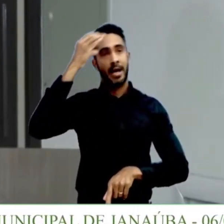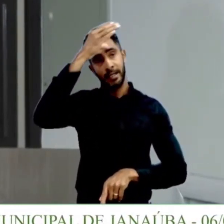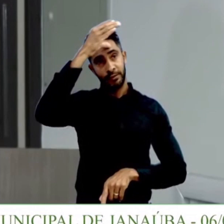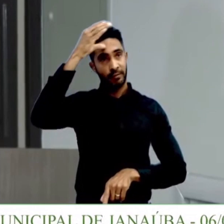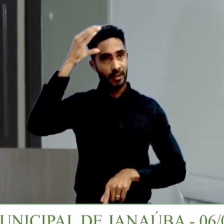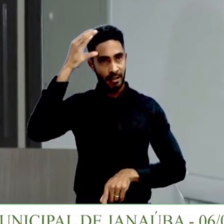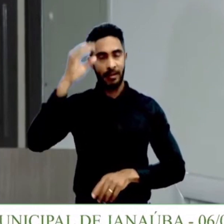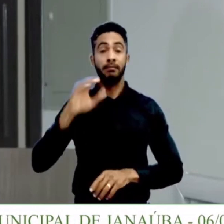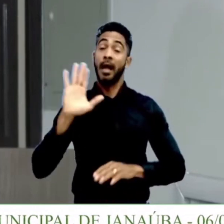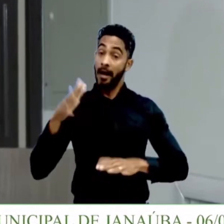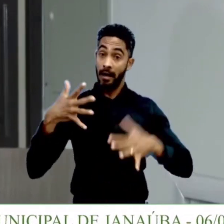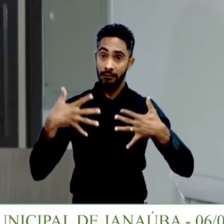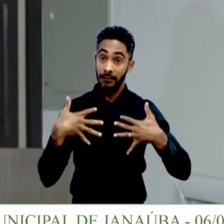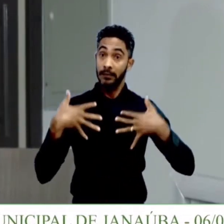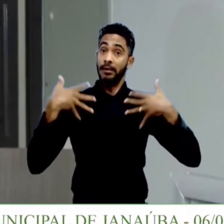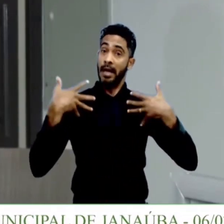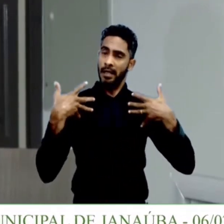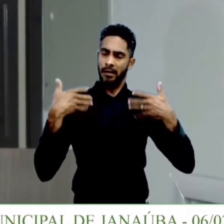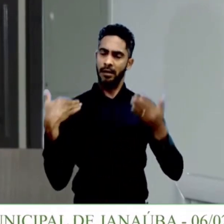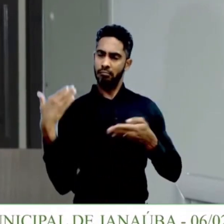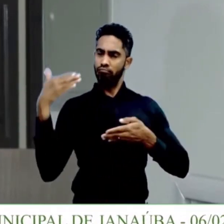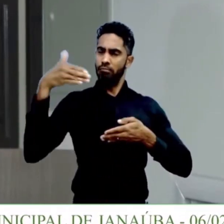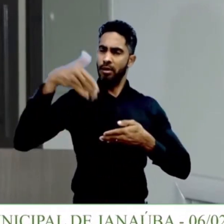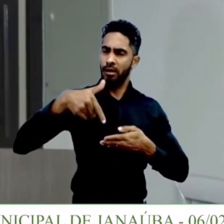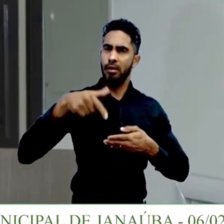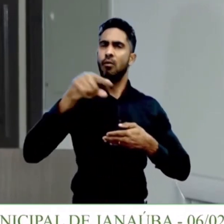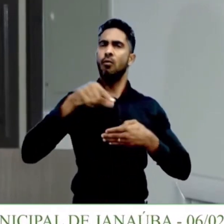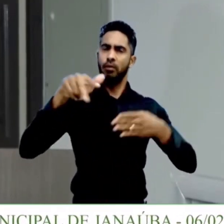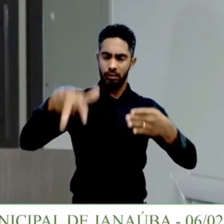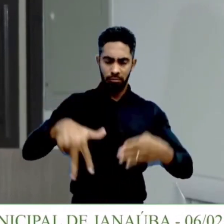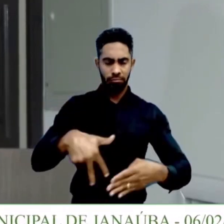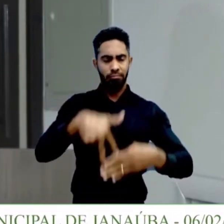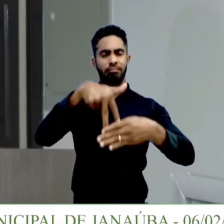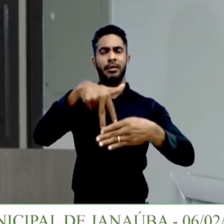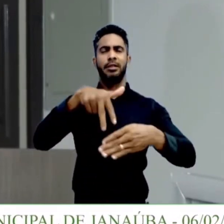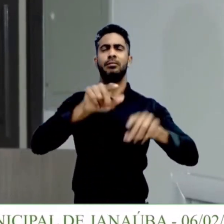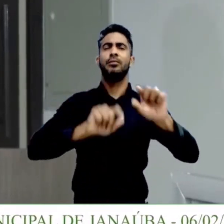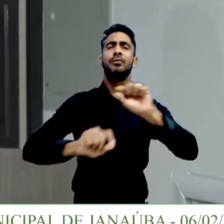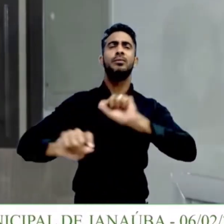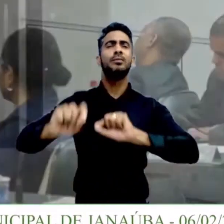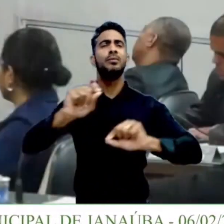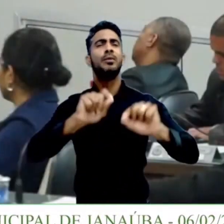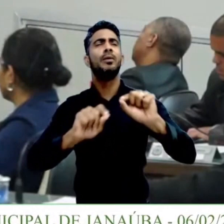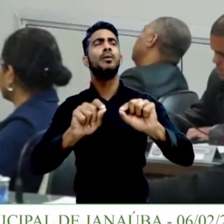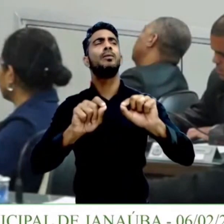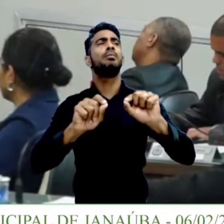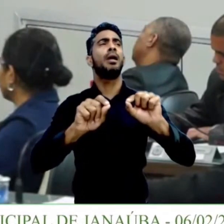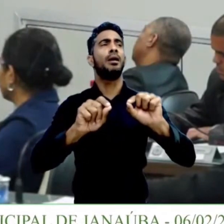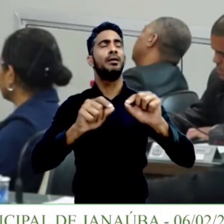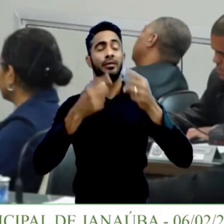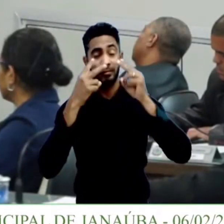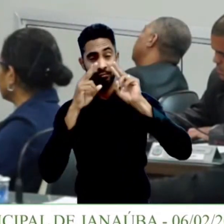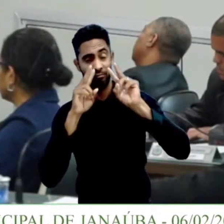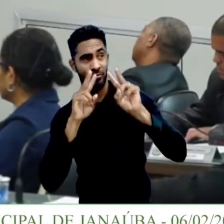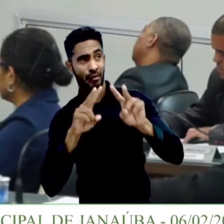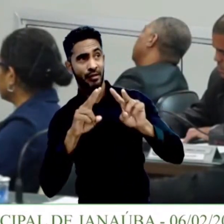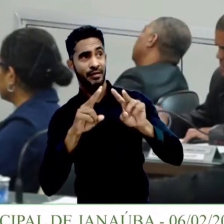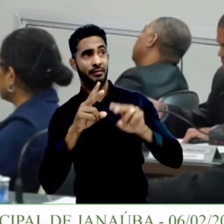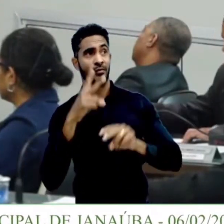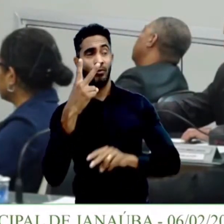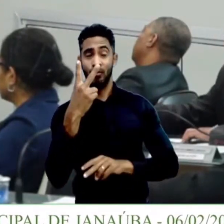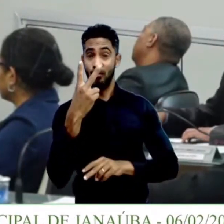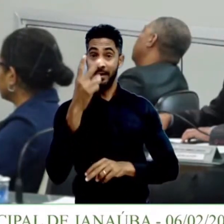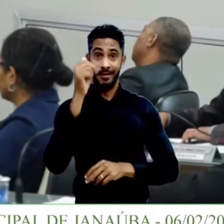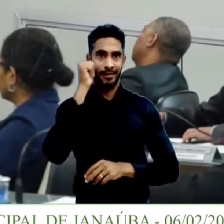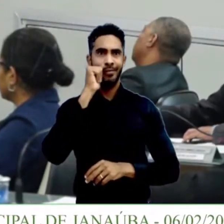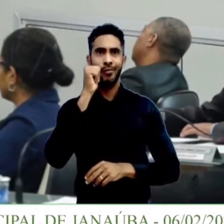alegria que hoje eu venho aqui à frente, nessa tribuna, como nós vimos agora, duas